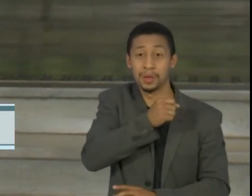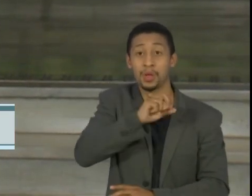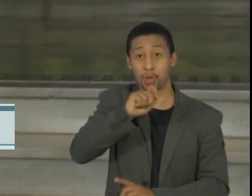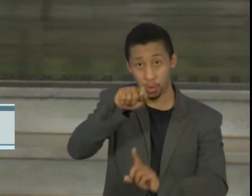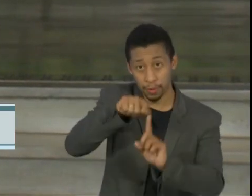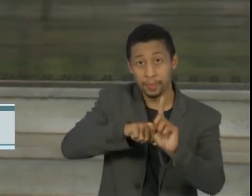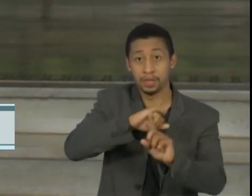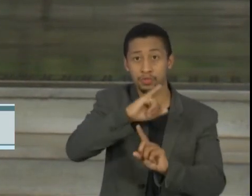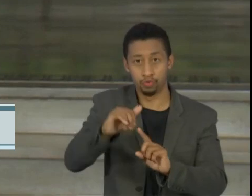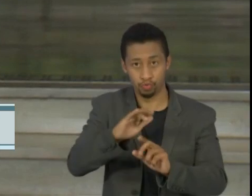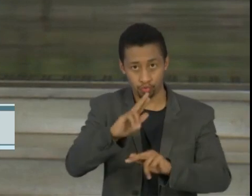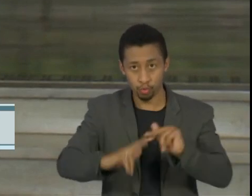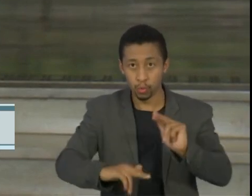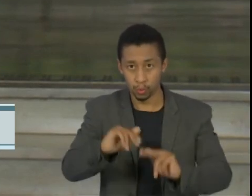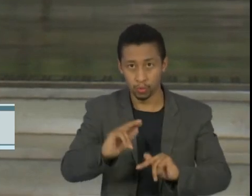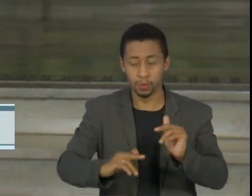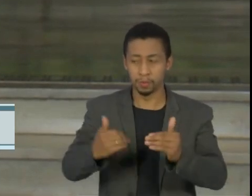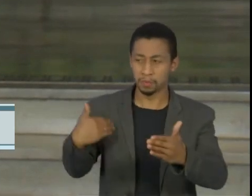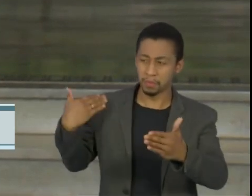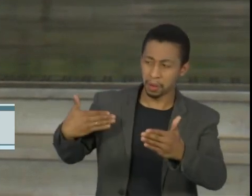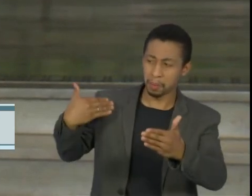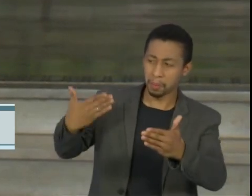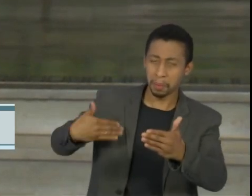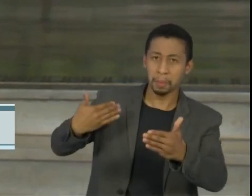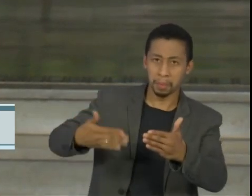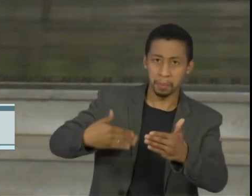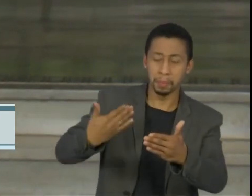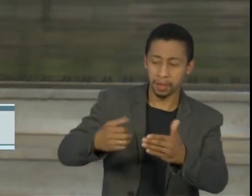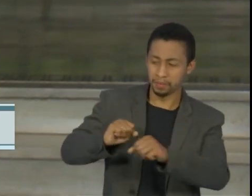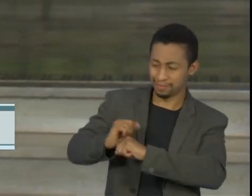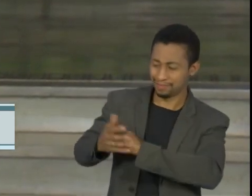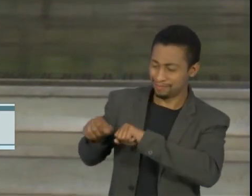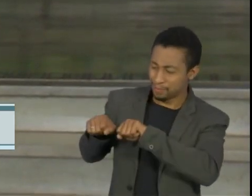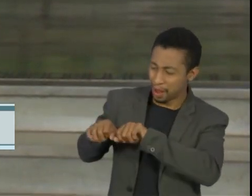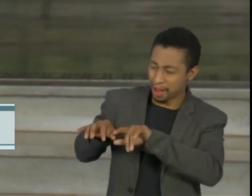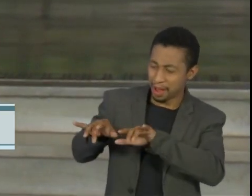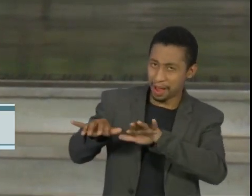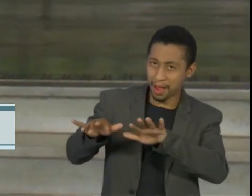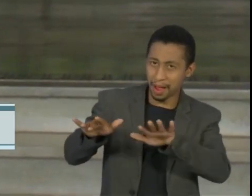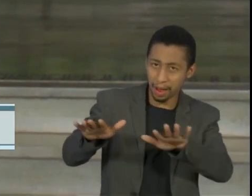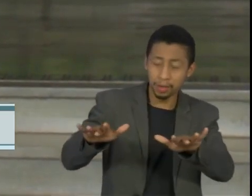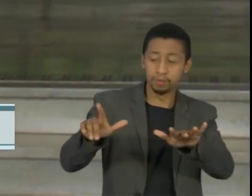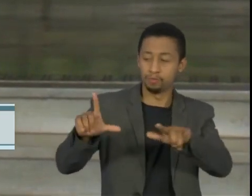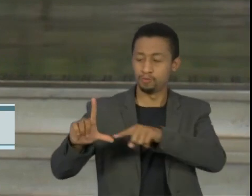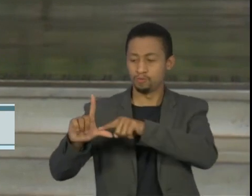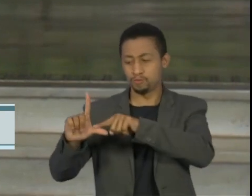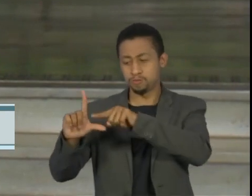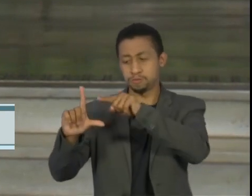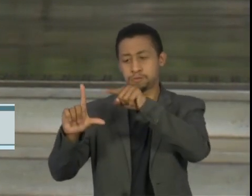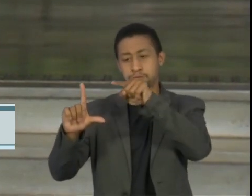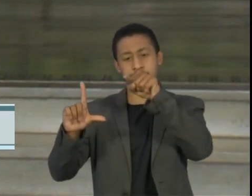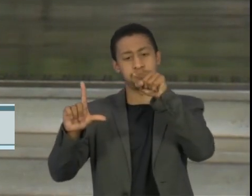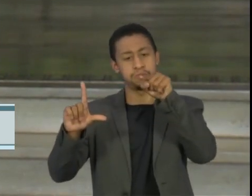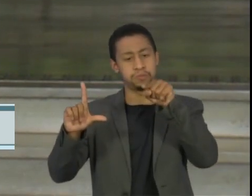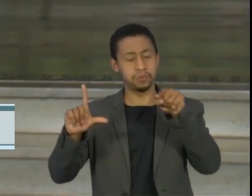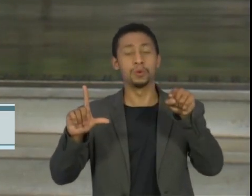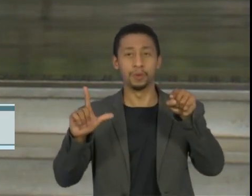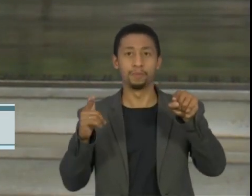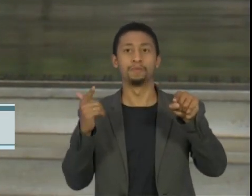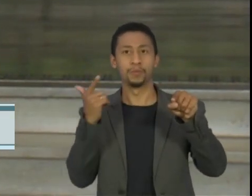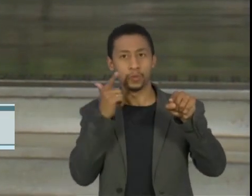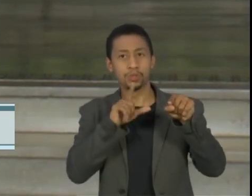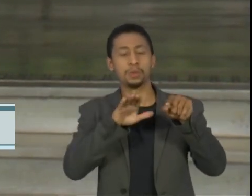primeira vez desde o início da pandemia, tivemos um leve declínio na curva de vítimas fatais. É um